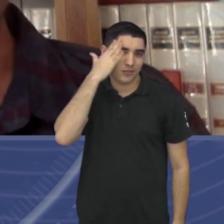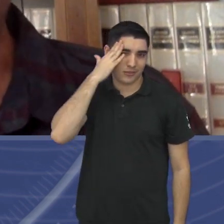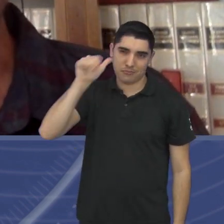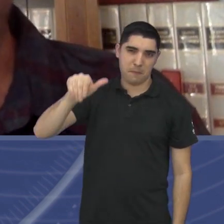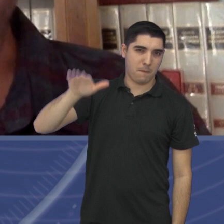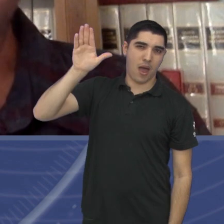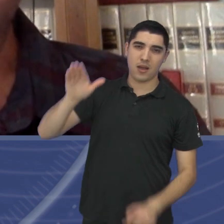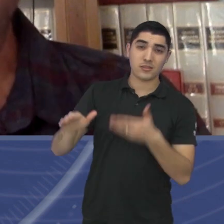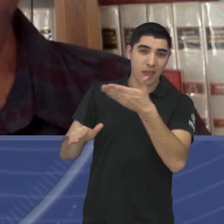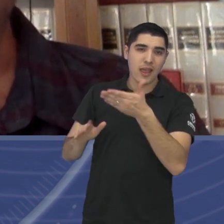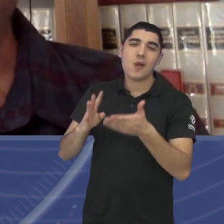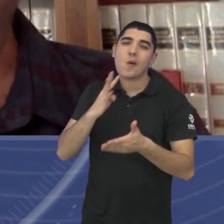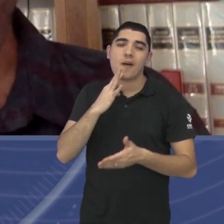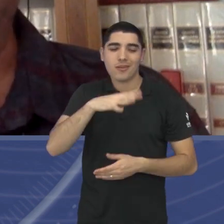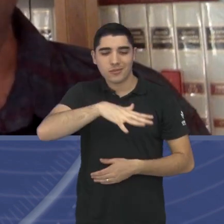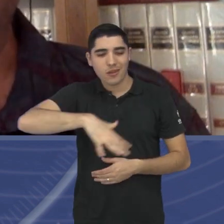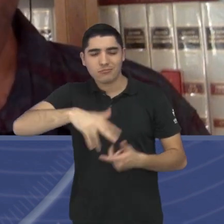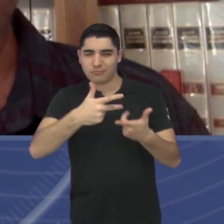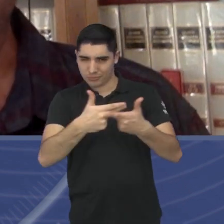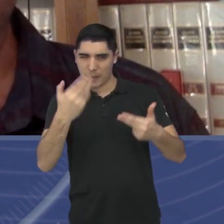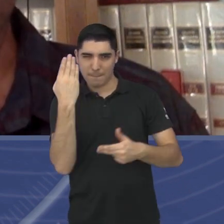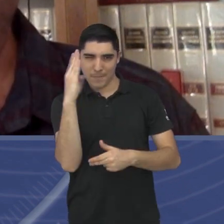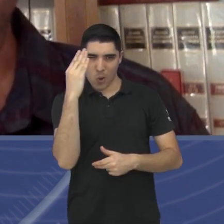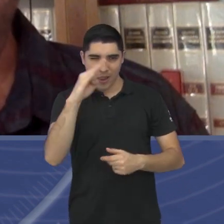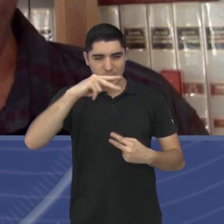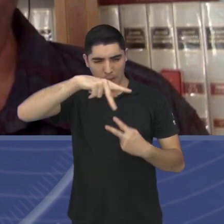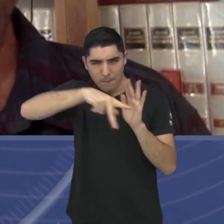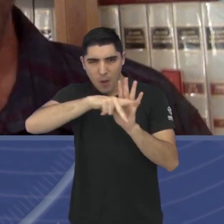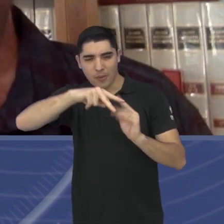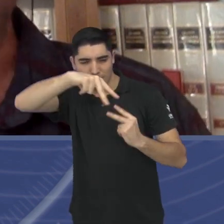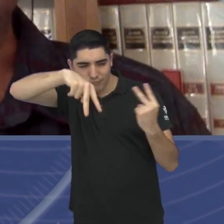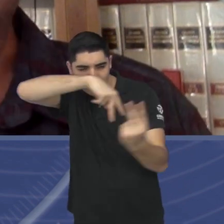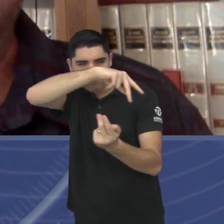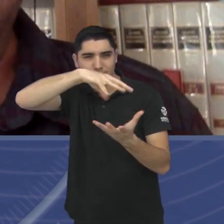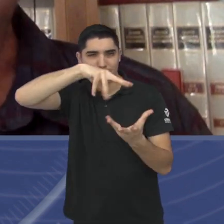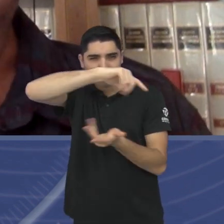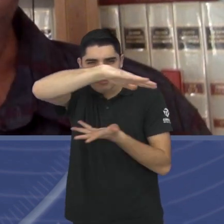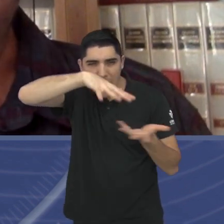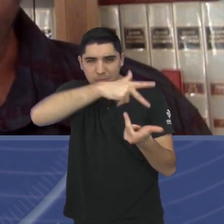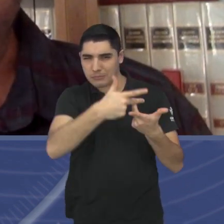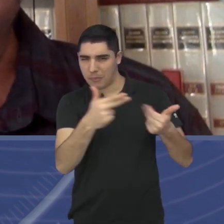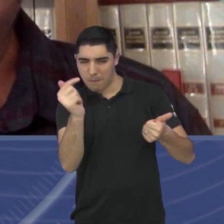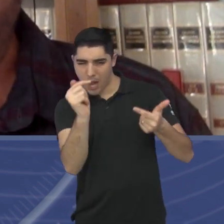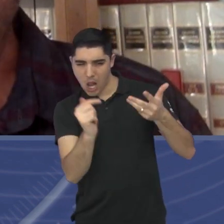sabe muito mais do que eu sobre isso, porque ele trabalha com astrobiologia, mas é interessante a gente observar uma